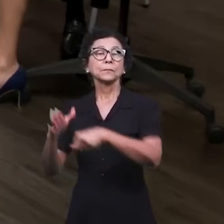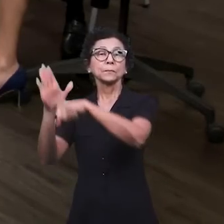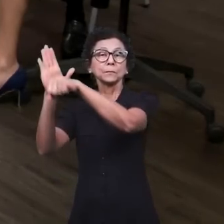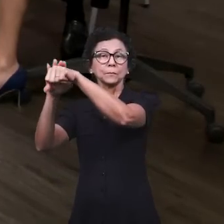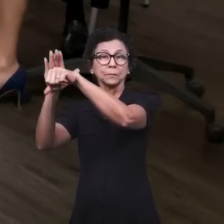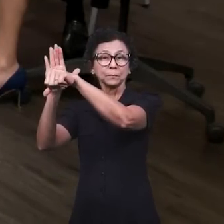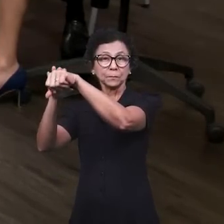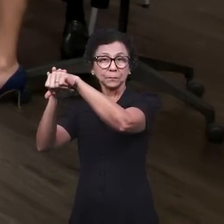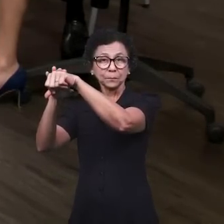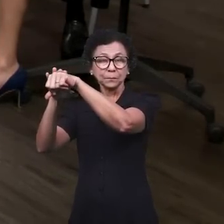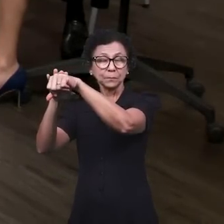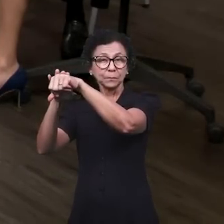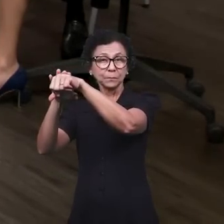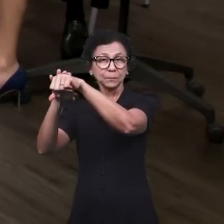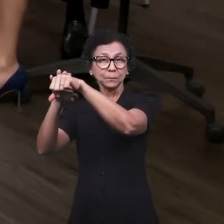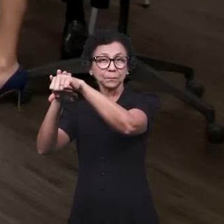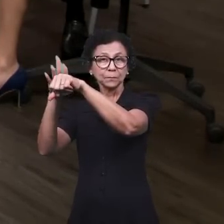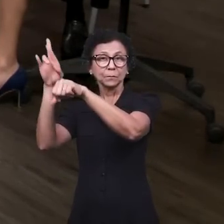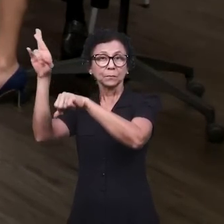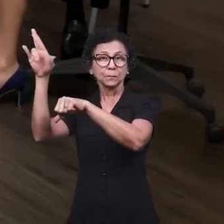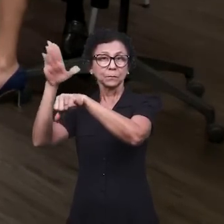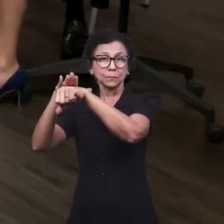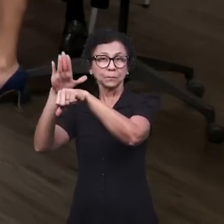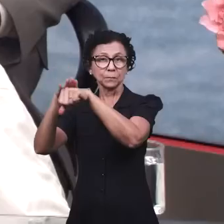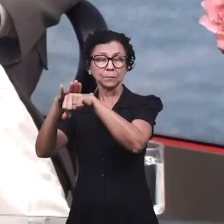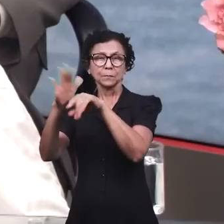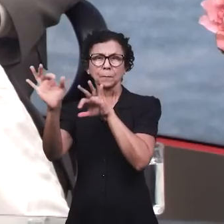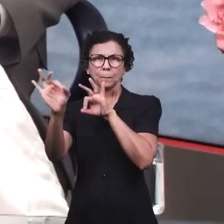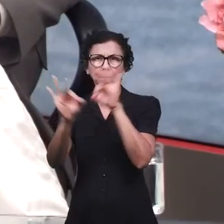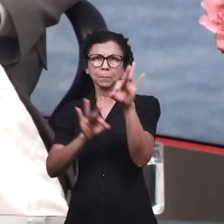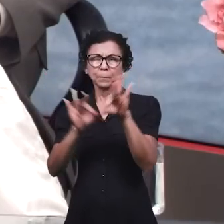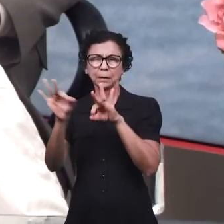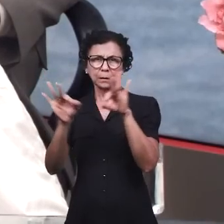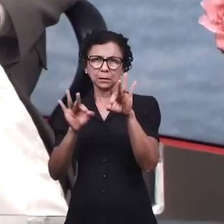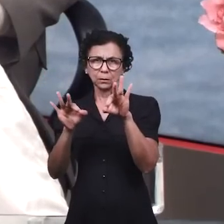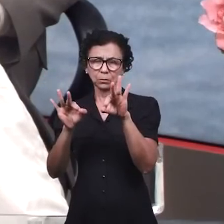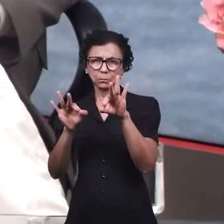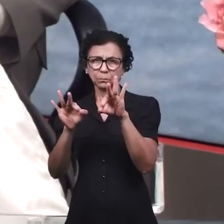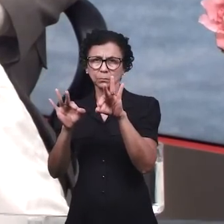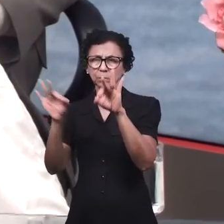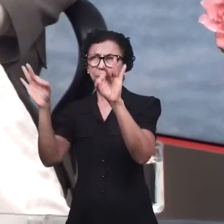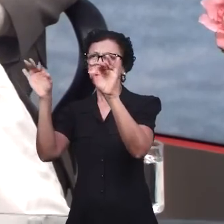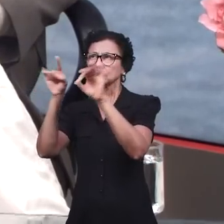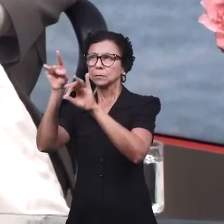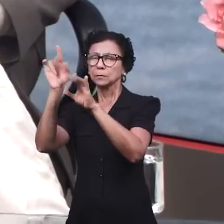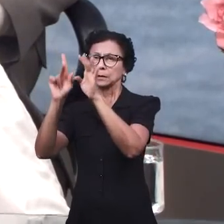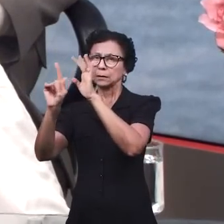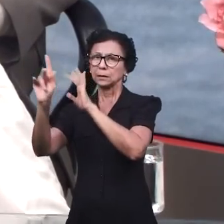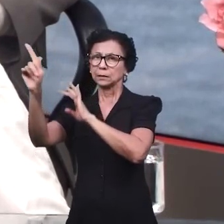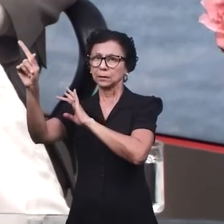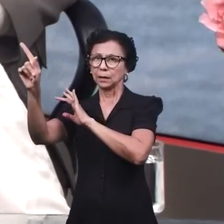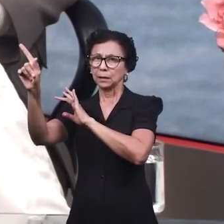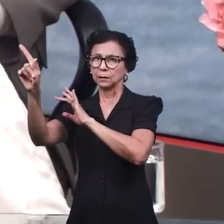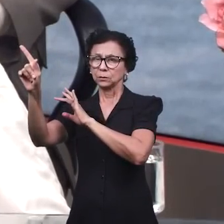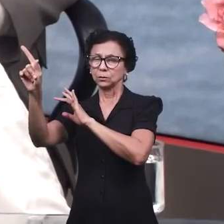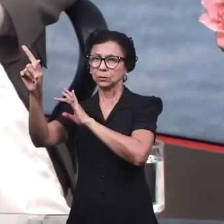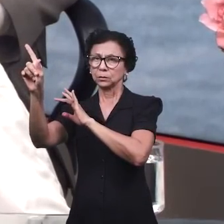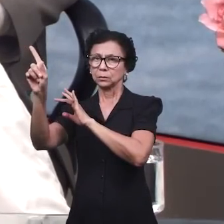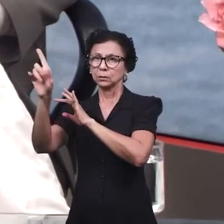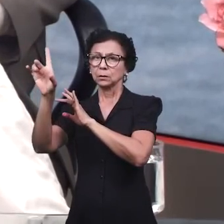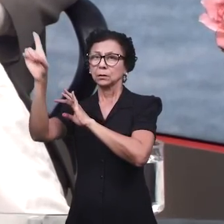estaria programando esse culto. Ou seja, um culto que nós tínhamos que alcançar. Era um culto, né, lá na eternidade,